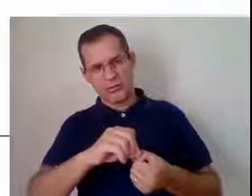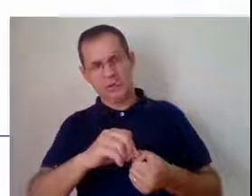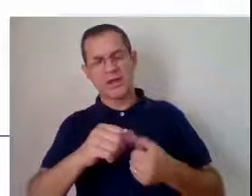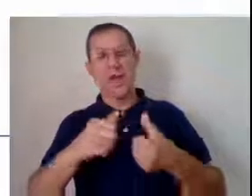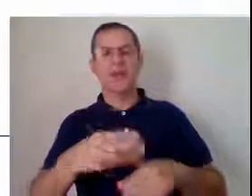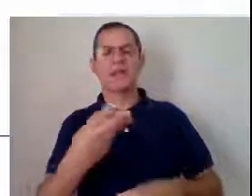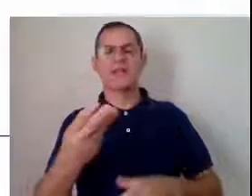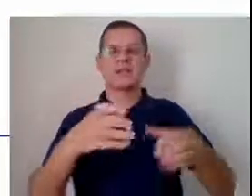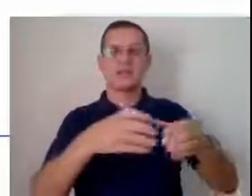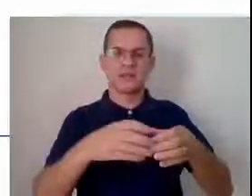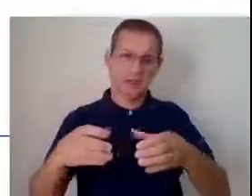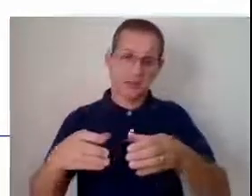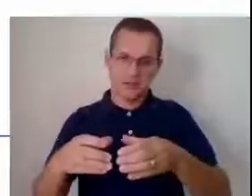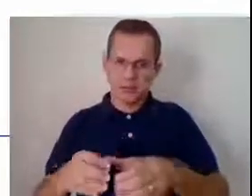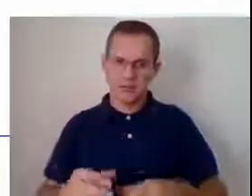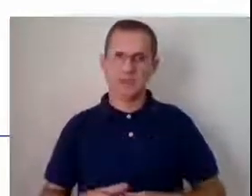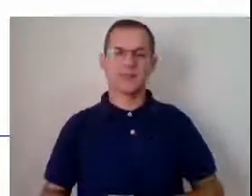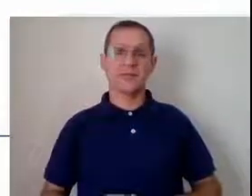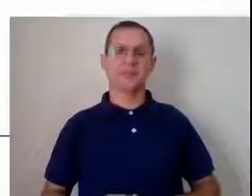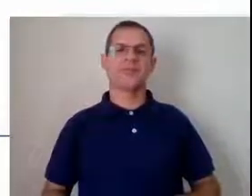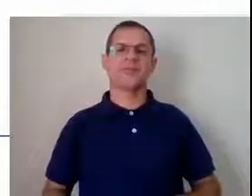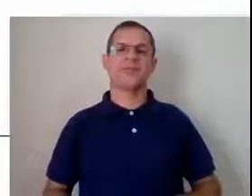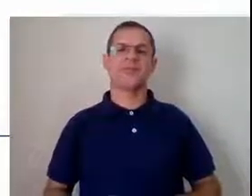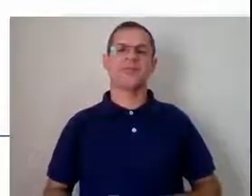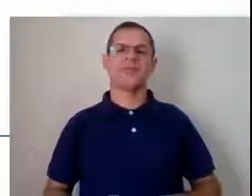esses três conjuntos.